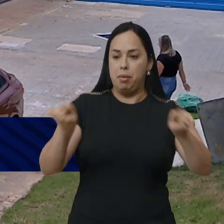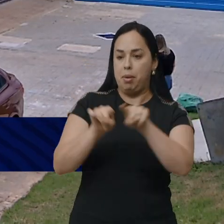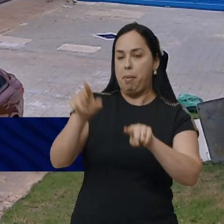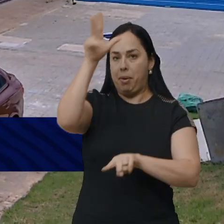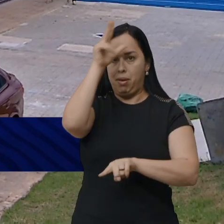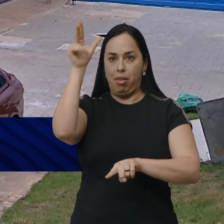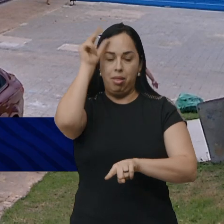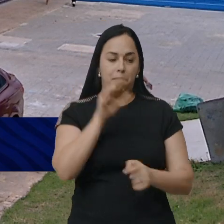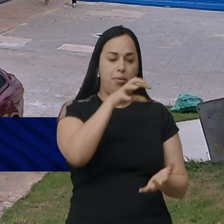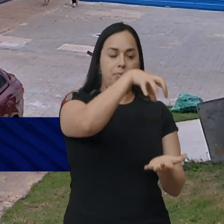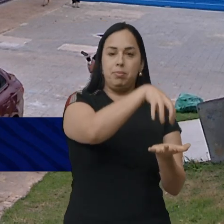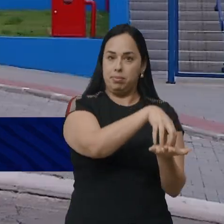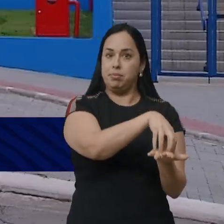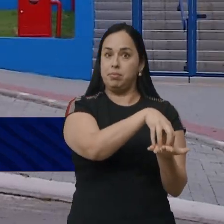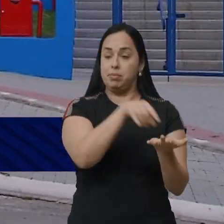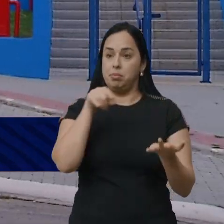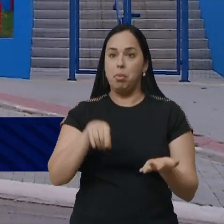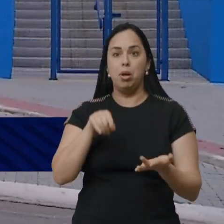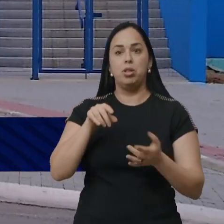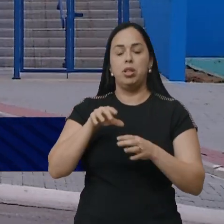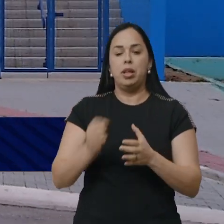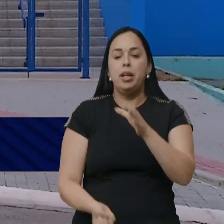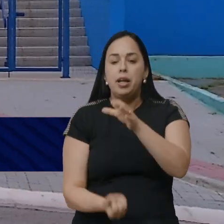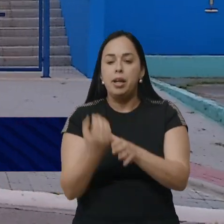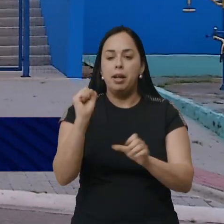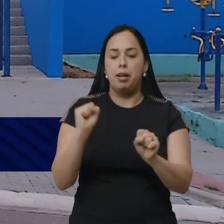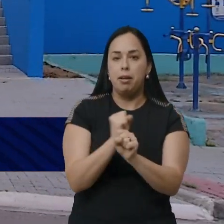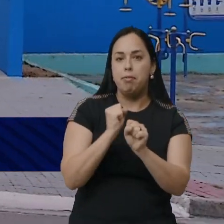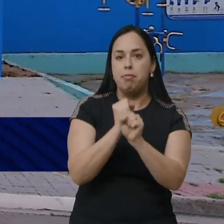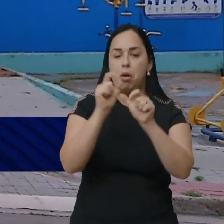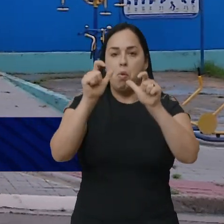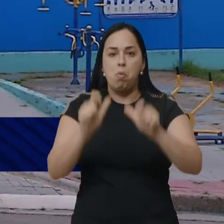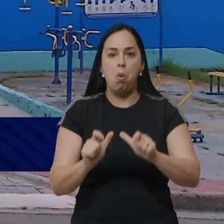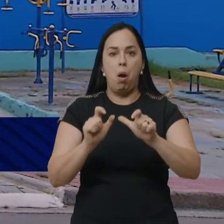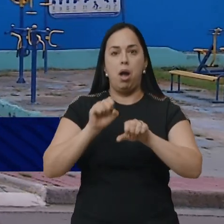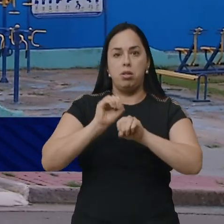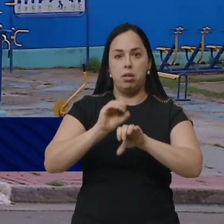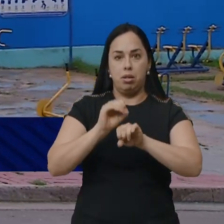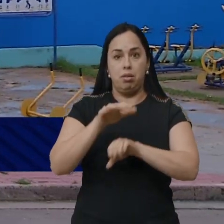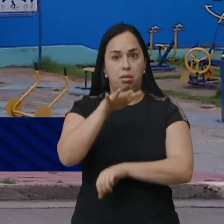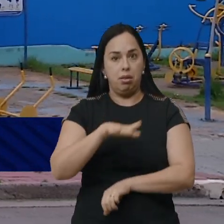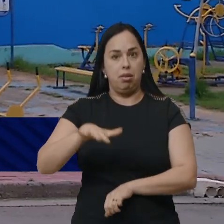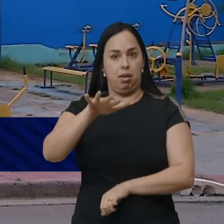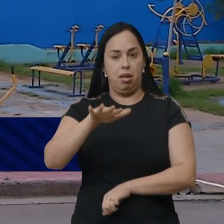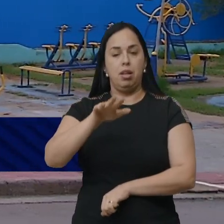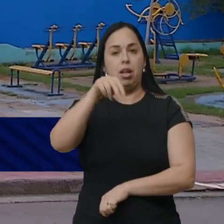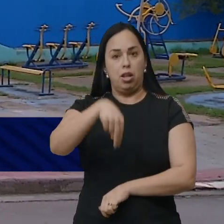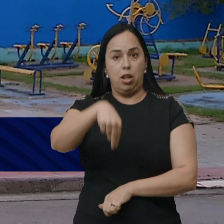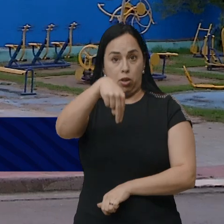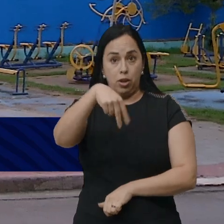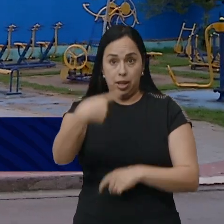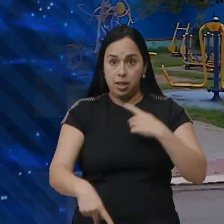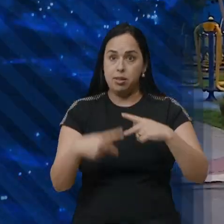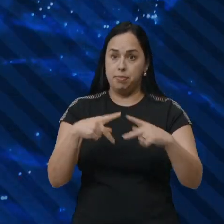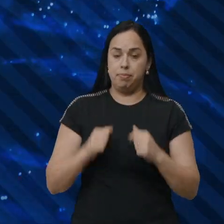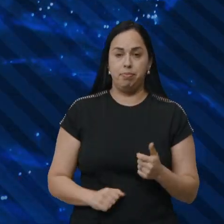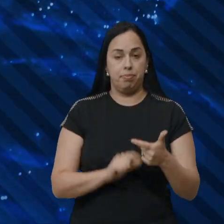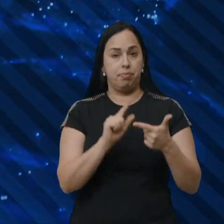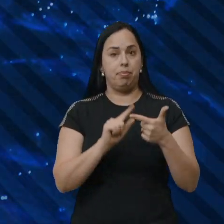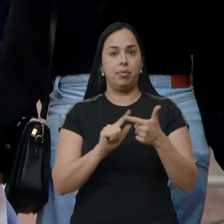convênio entre Prefeitura e entidade para a gestão do novo Centro de Educação Infantil na Vila Paiva, na zona norte da